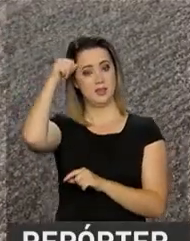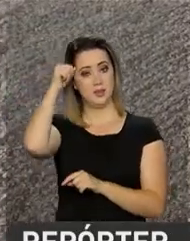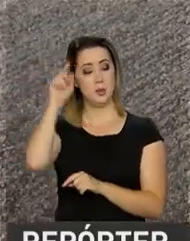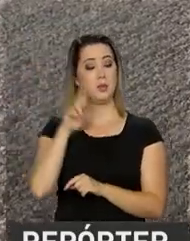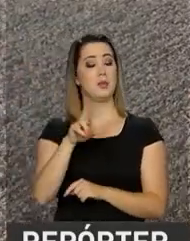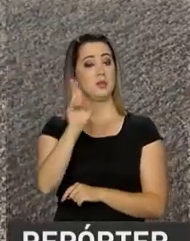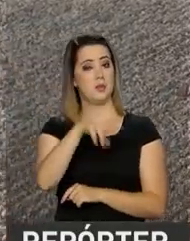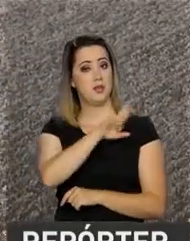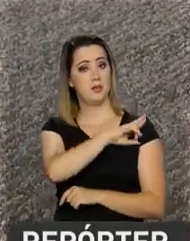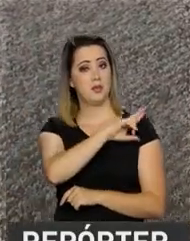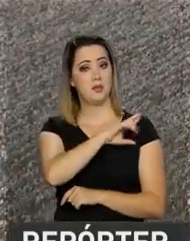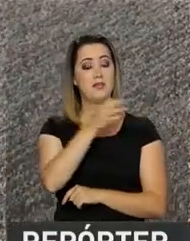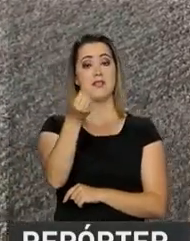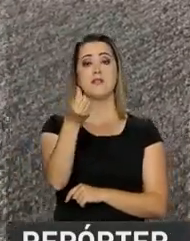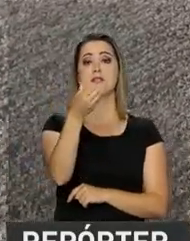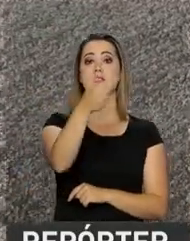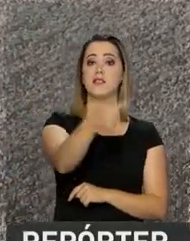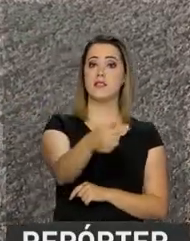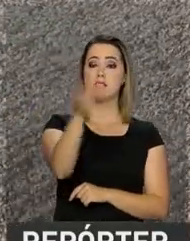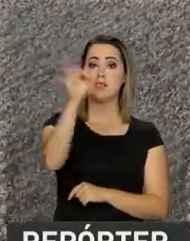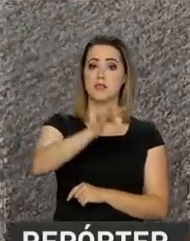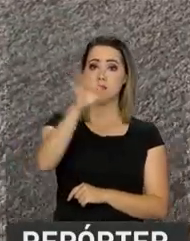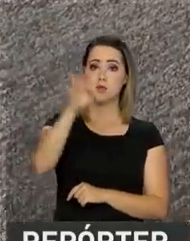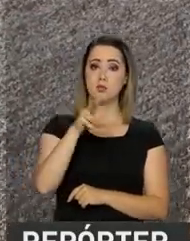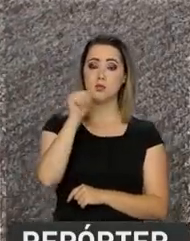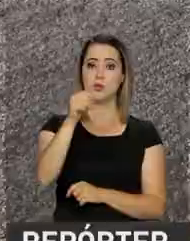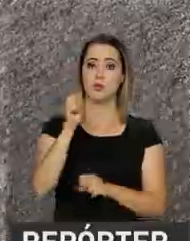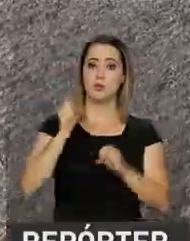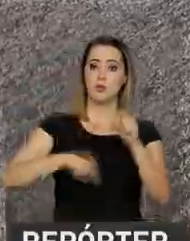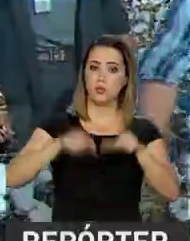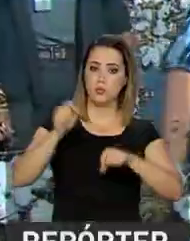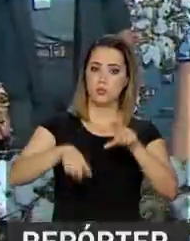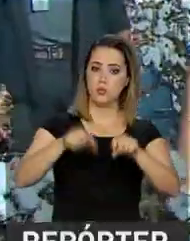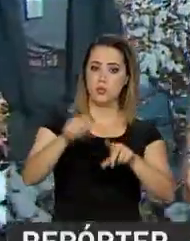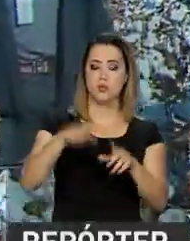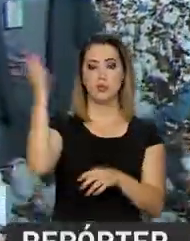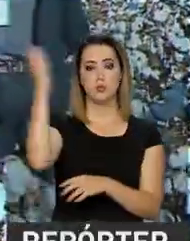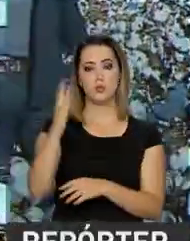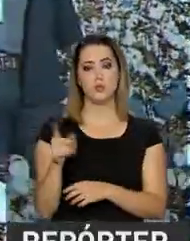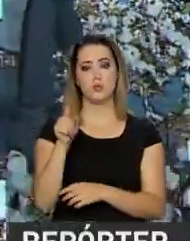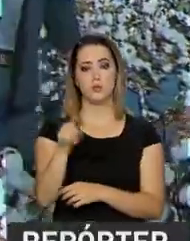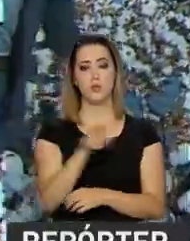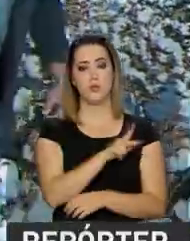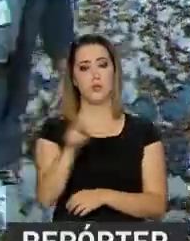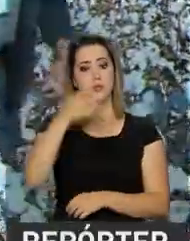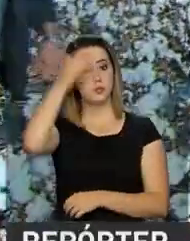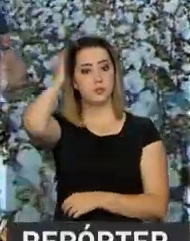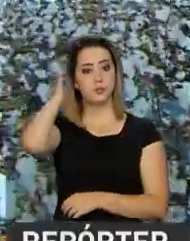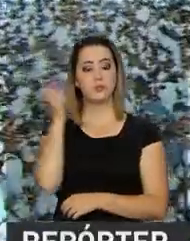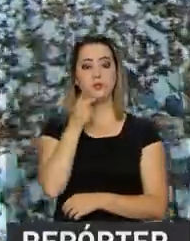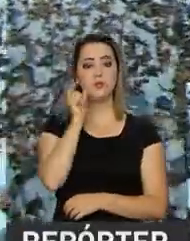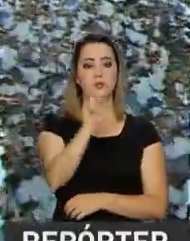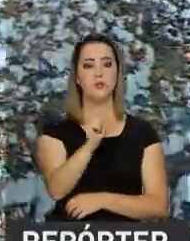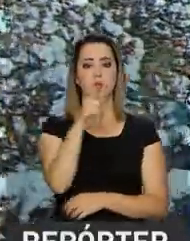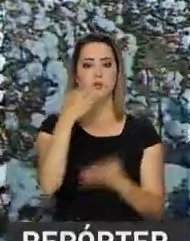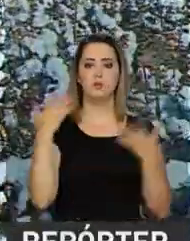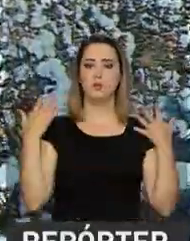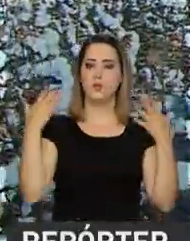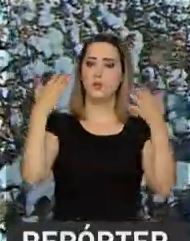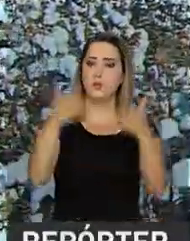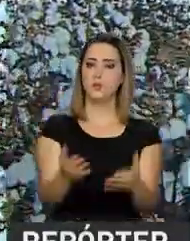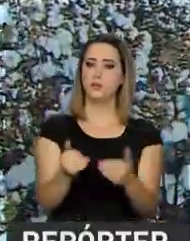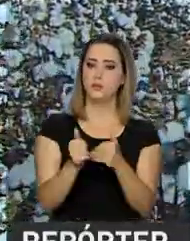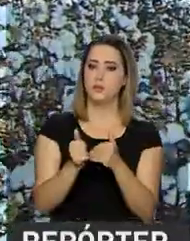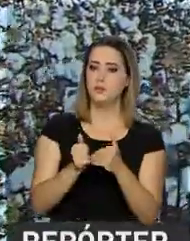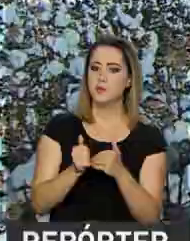por cerca de 67 por cento da produção nacional o presidente michel temer participou da